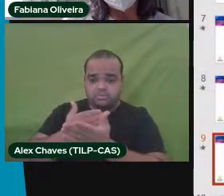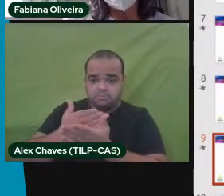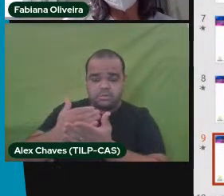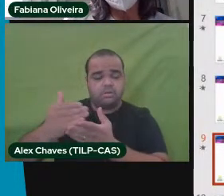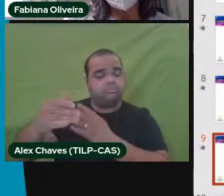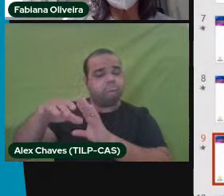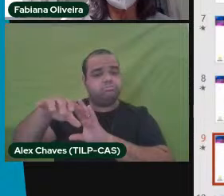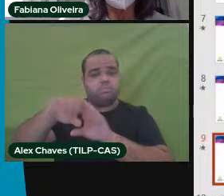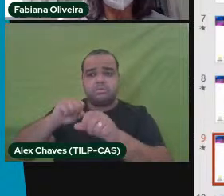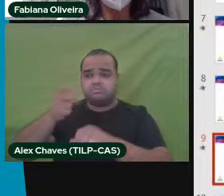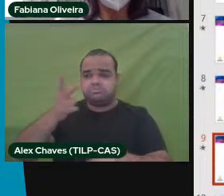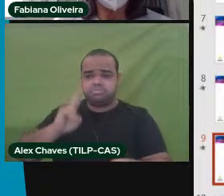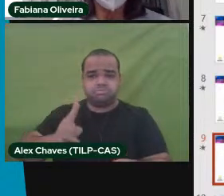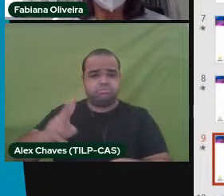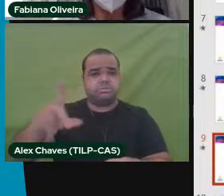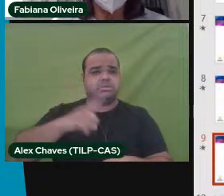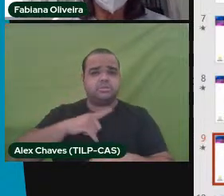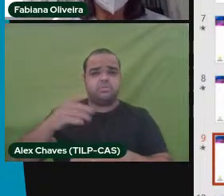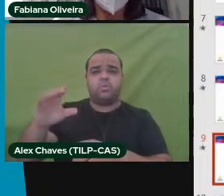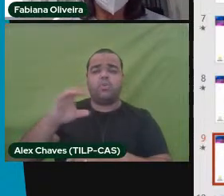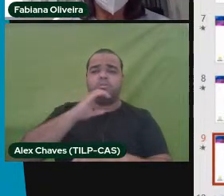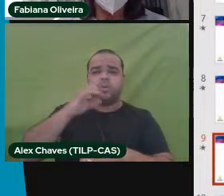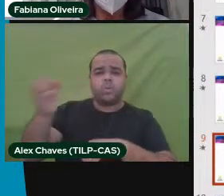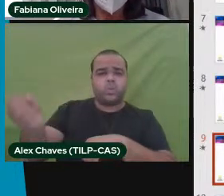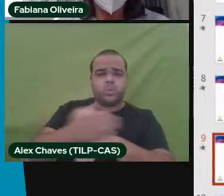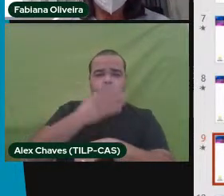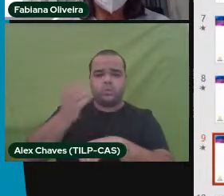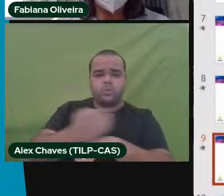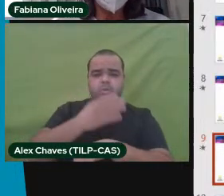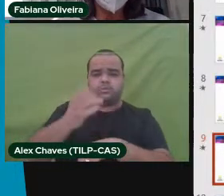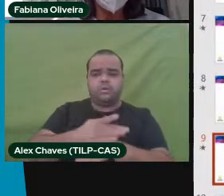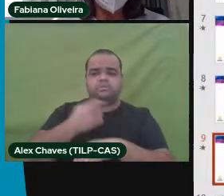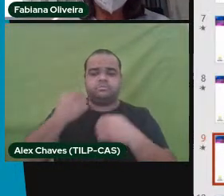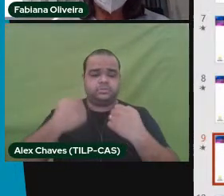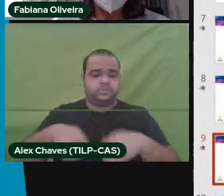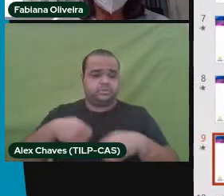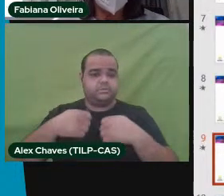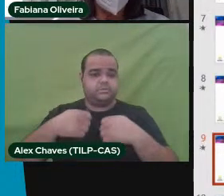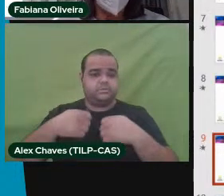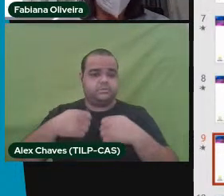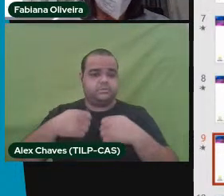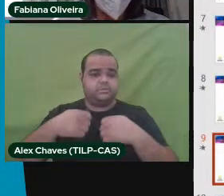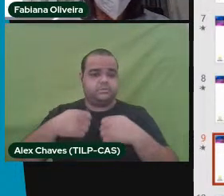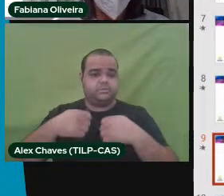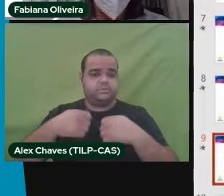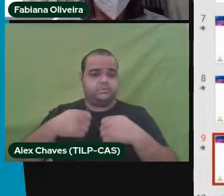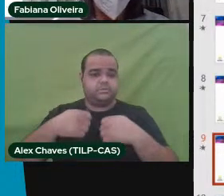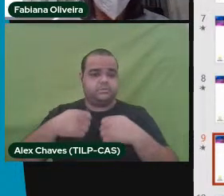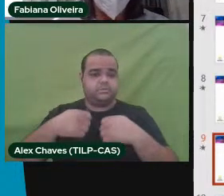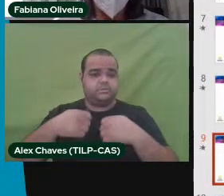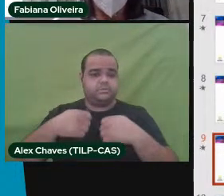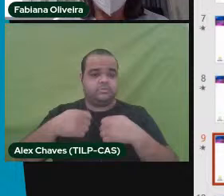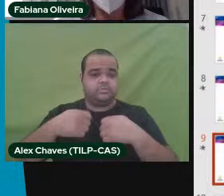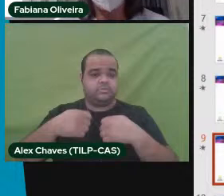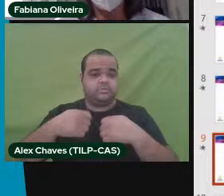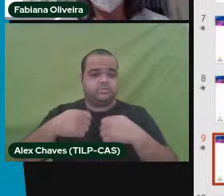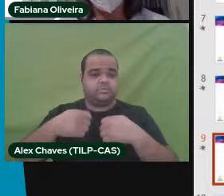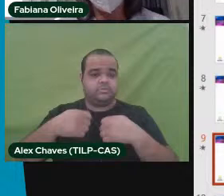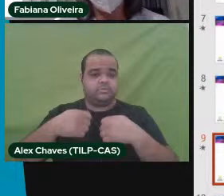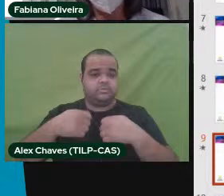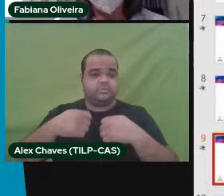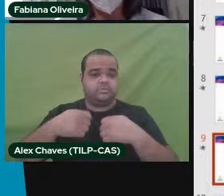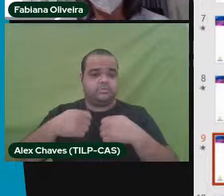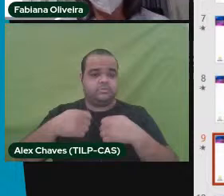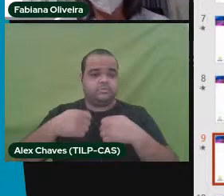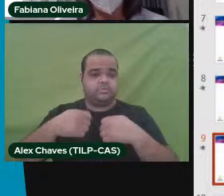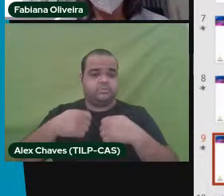e atualização constante de conhecimentos e competências para desenvolver a habilidade primordial de ser